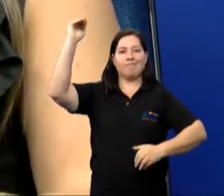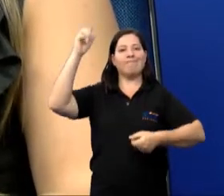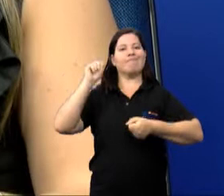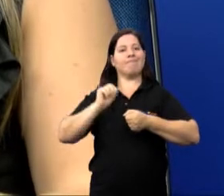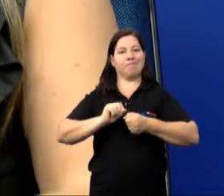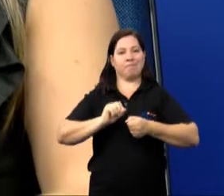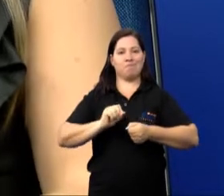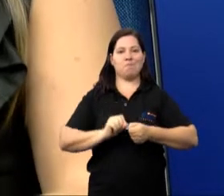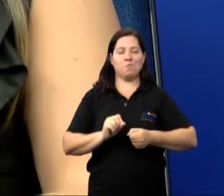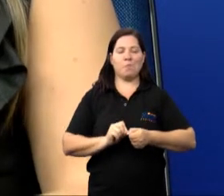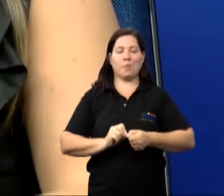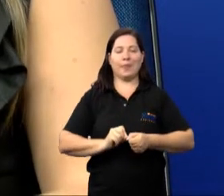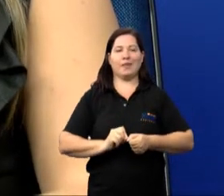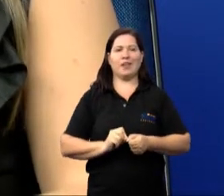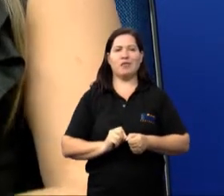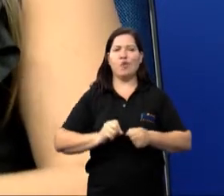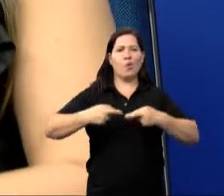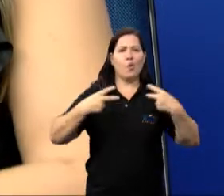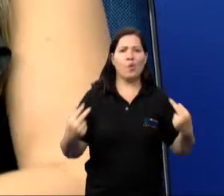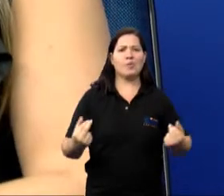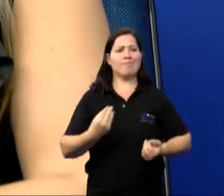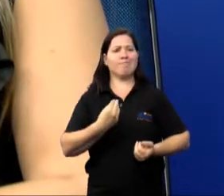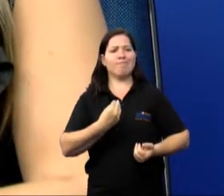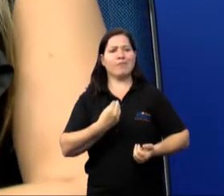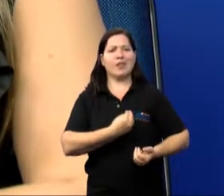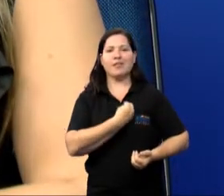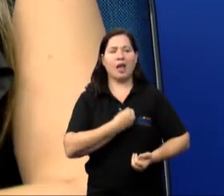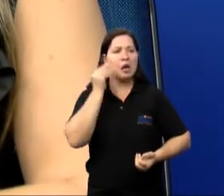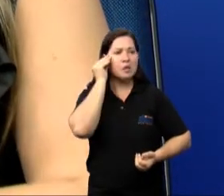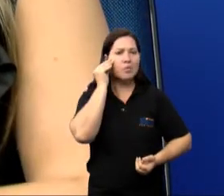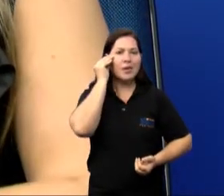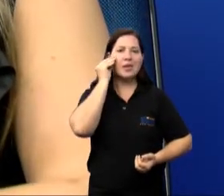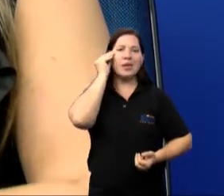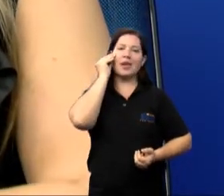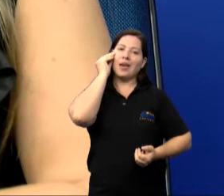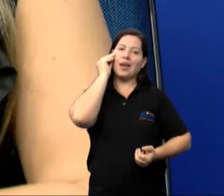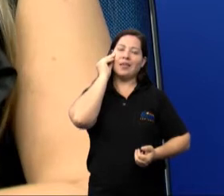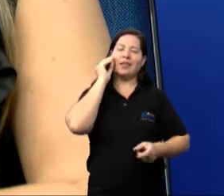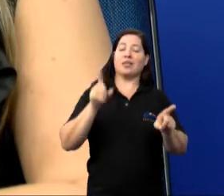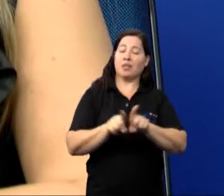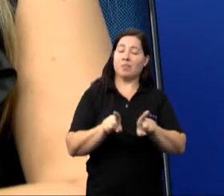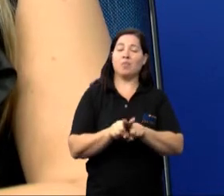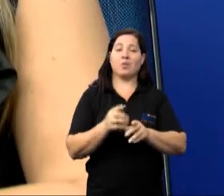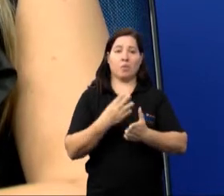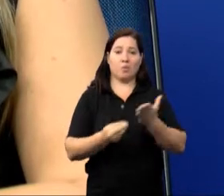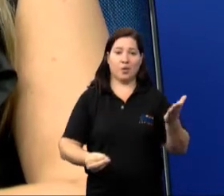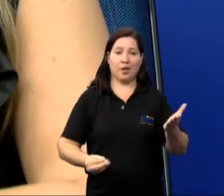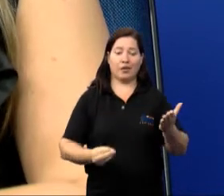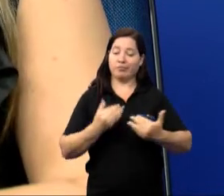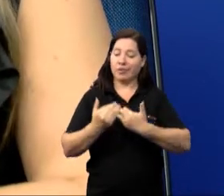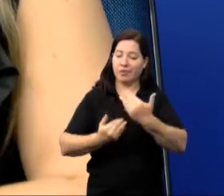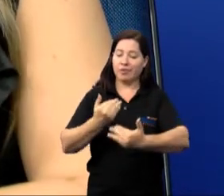faz, ela reproduz as situações em que ela vivencia, e aí é uma questão fundamental e importante. É nesse período em que surge a consciência das